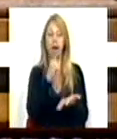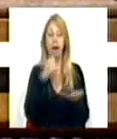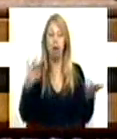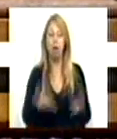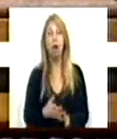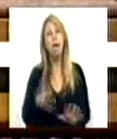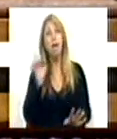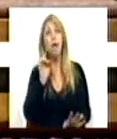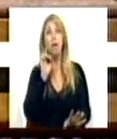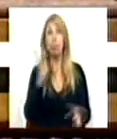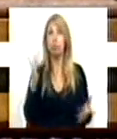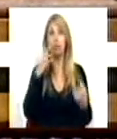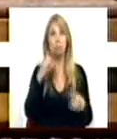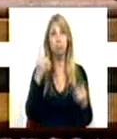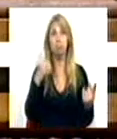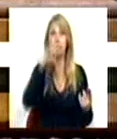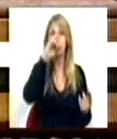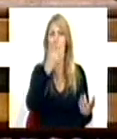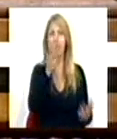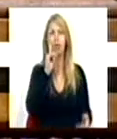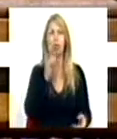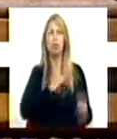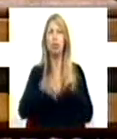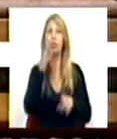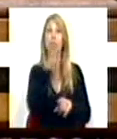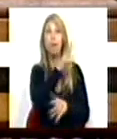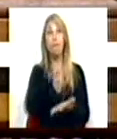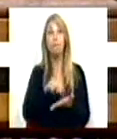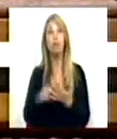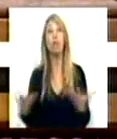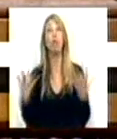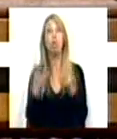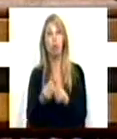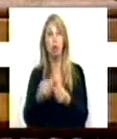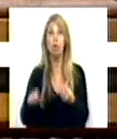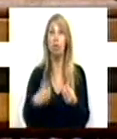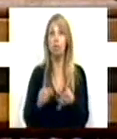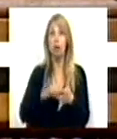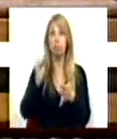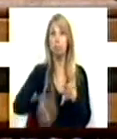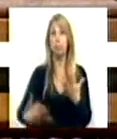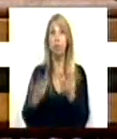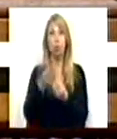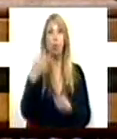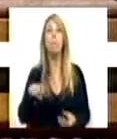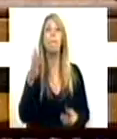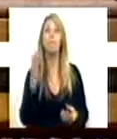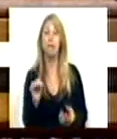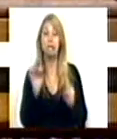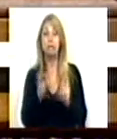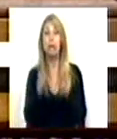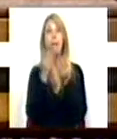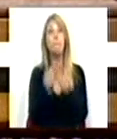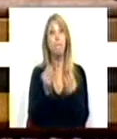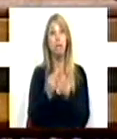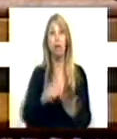relembrar às senhoras e aos senhores deputados que, na posição conjunta que os Verdes assinaram com o Partido Socialista, esta matéria